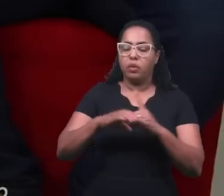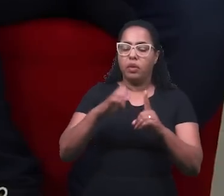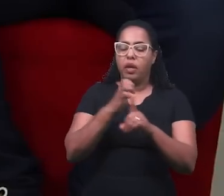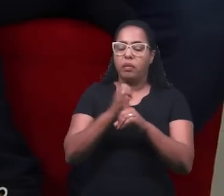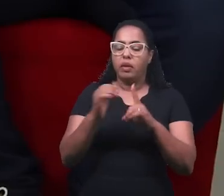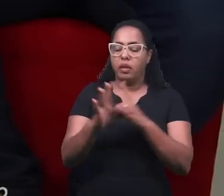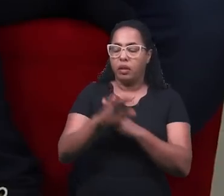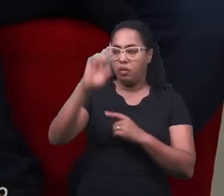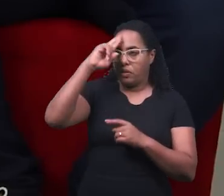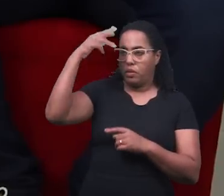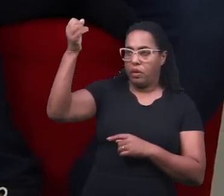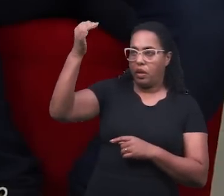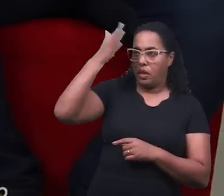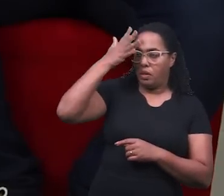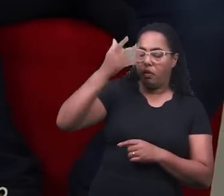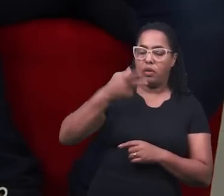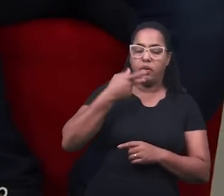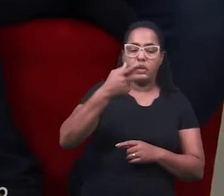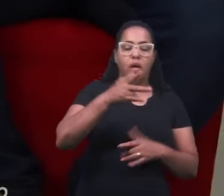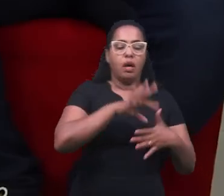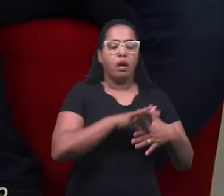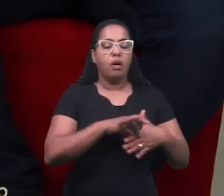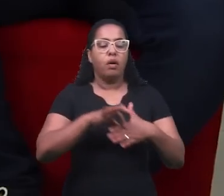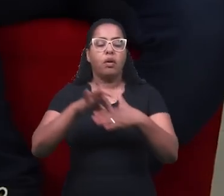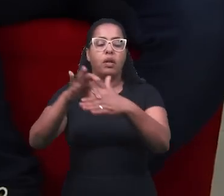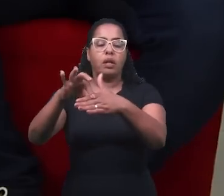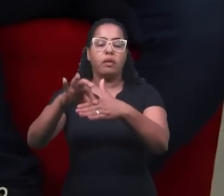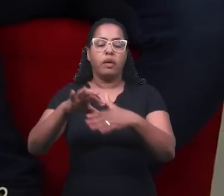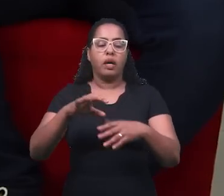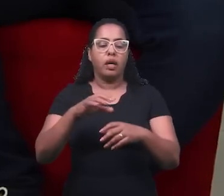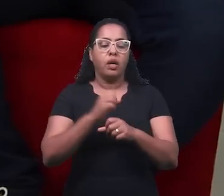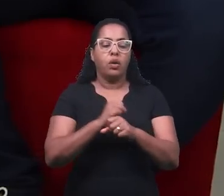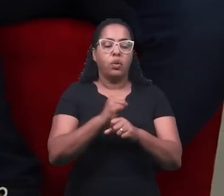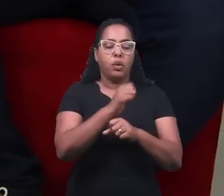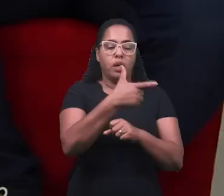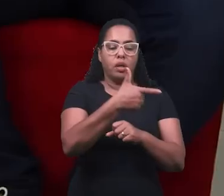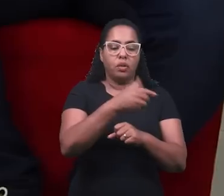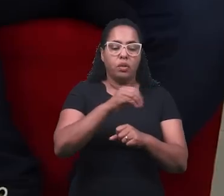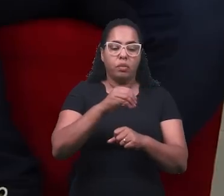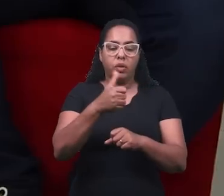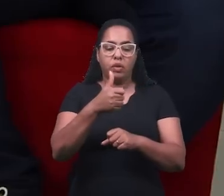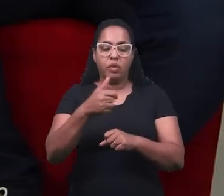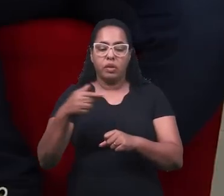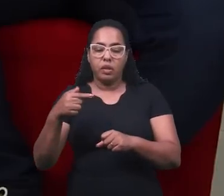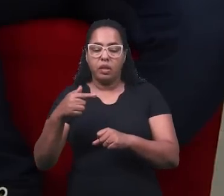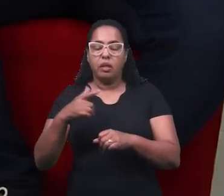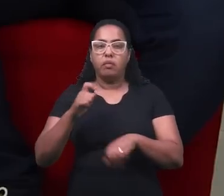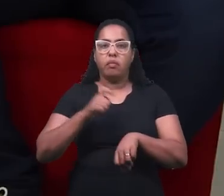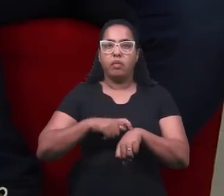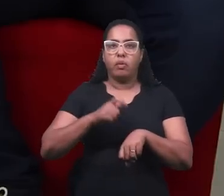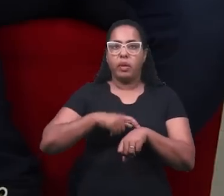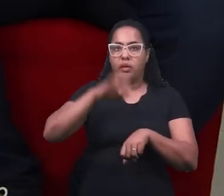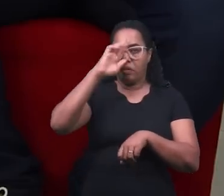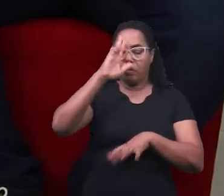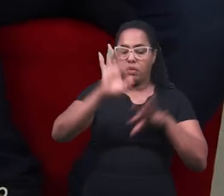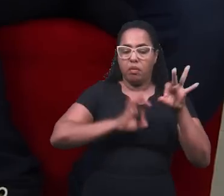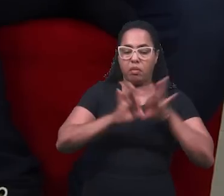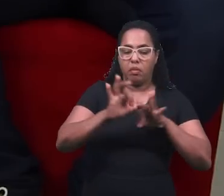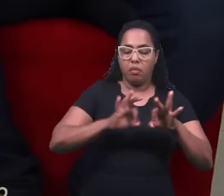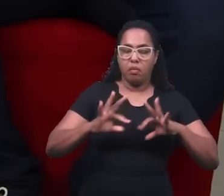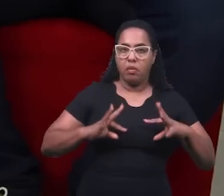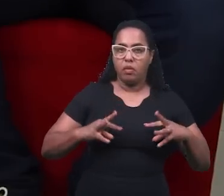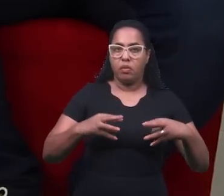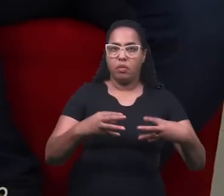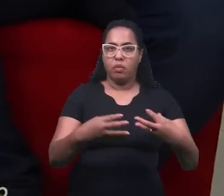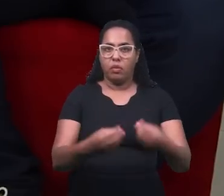Dominical, quando o Senhor falou assim, olha, eu te levarei no ano de 2017. Foi quando o Senhor começou a preparar todas as